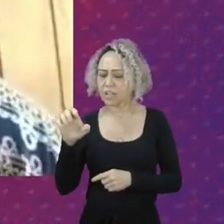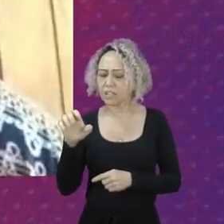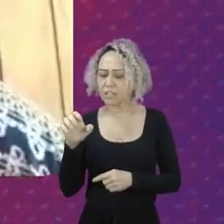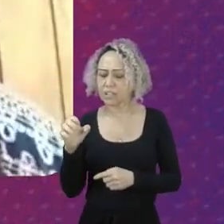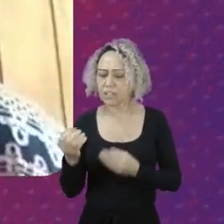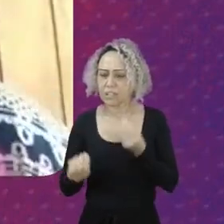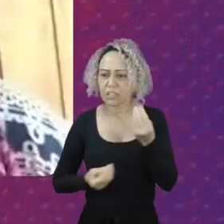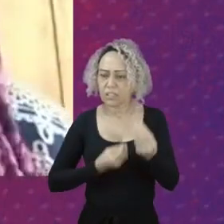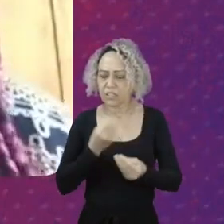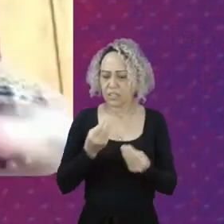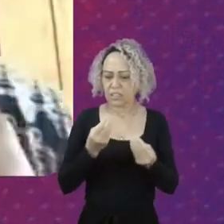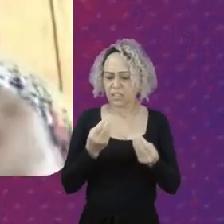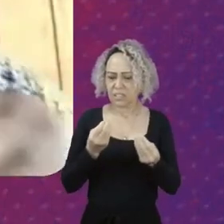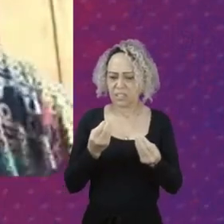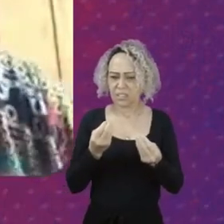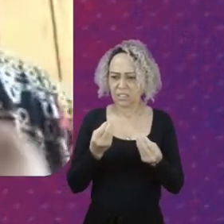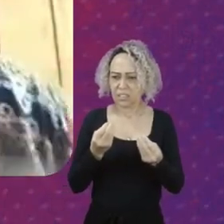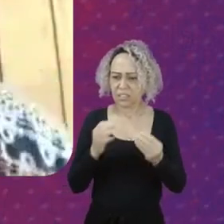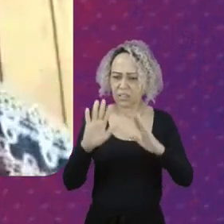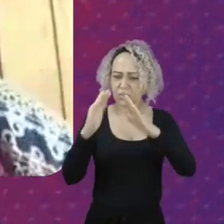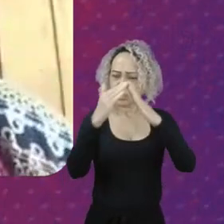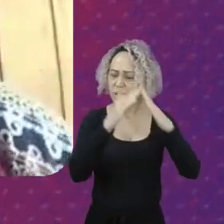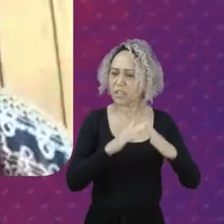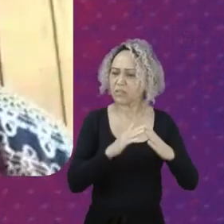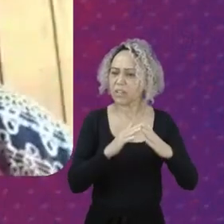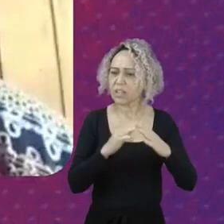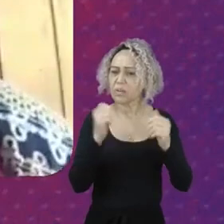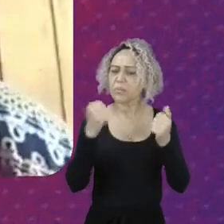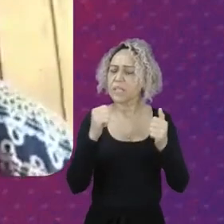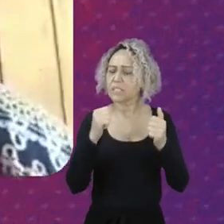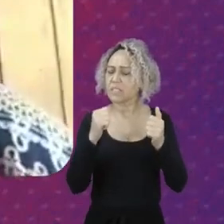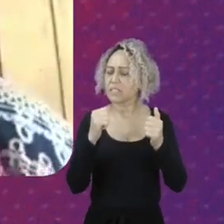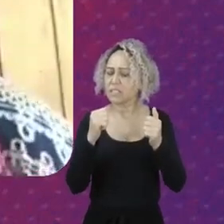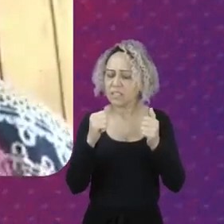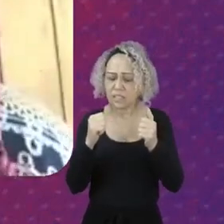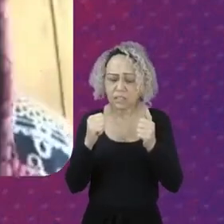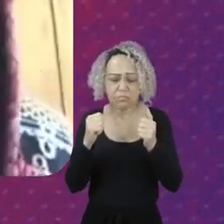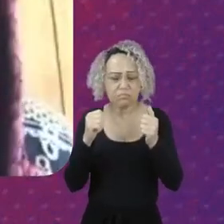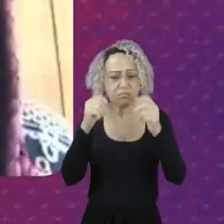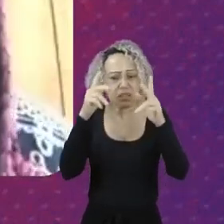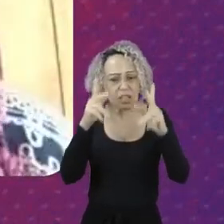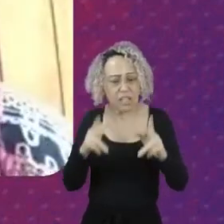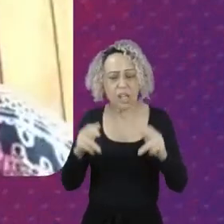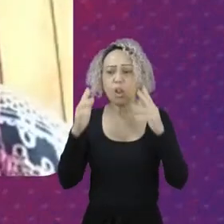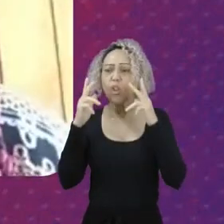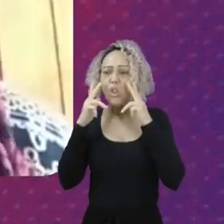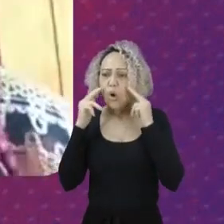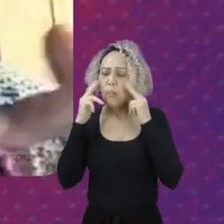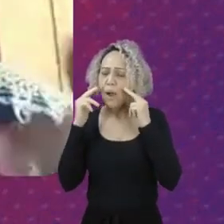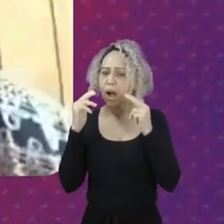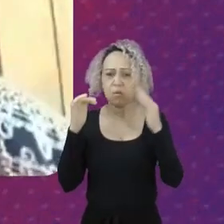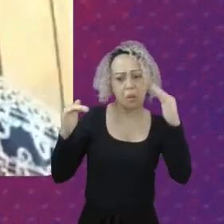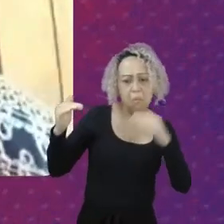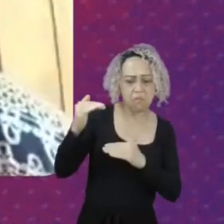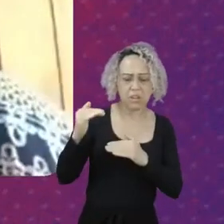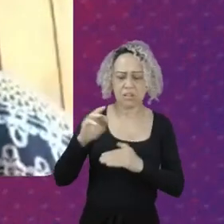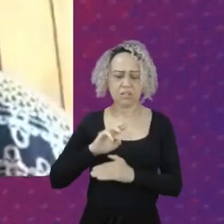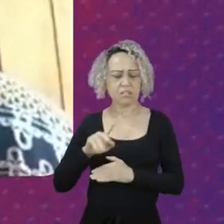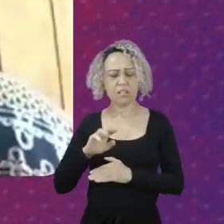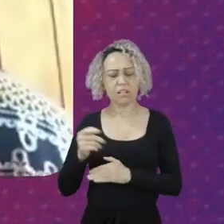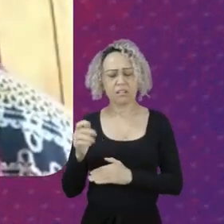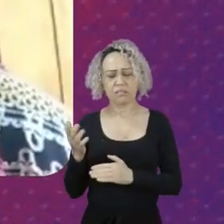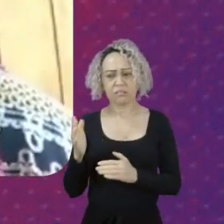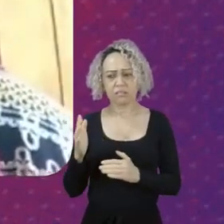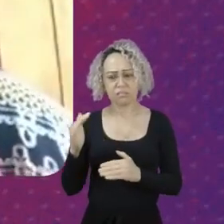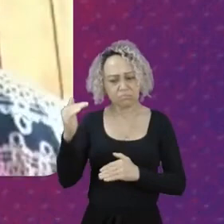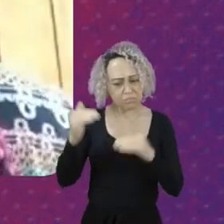aglomerado subnormal. Você convive com o processo de atraso e progresso. Convive com